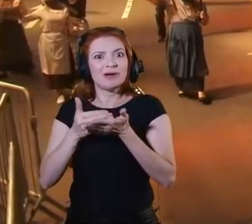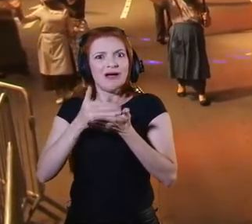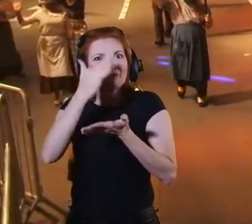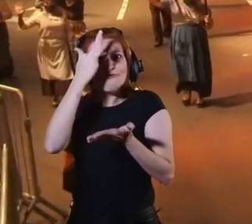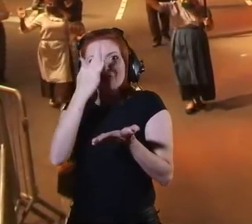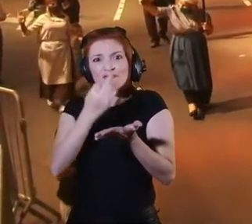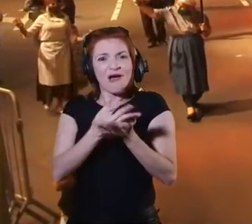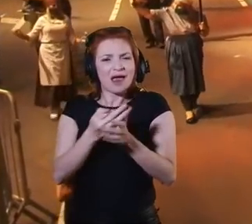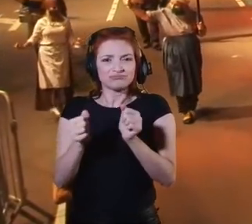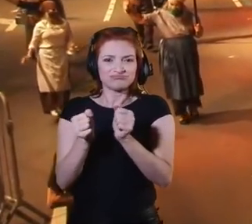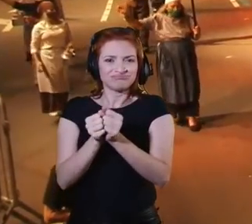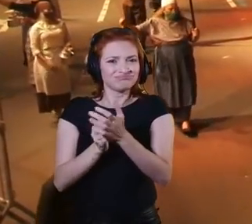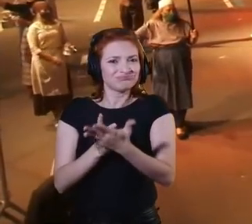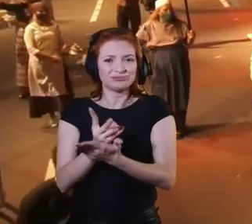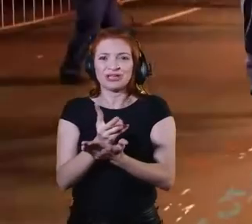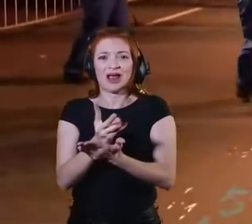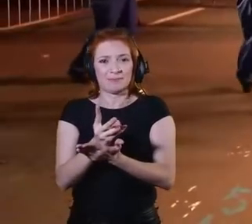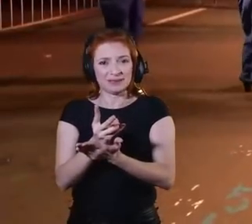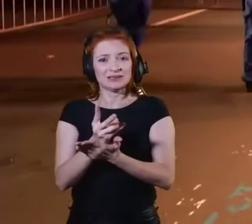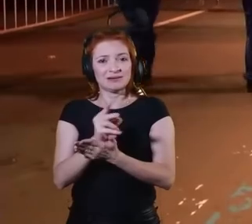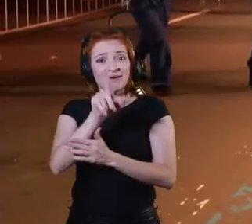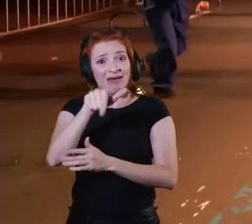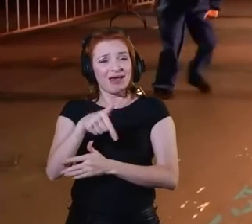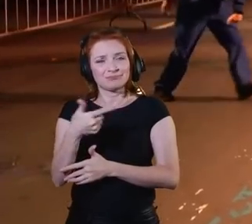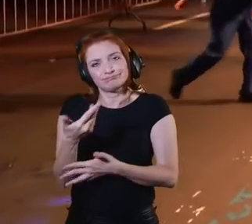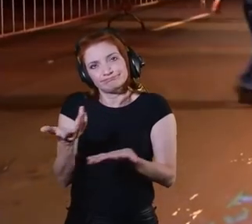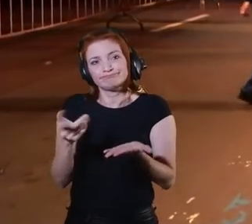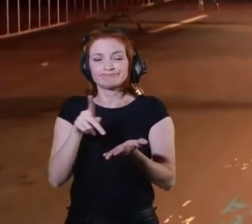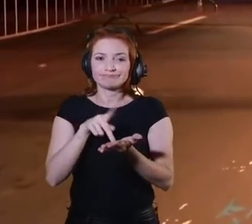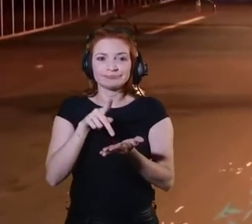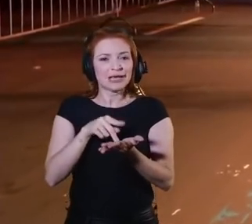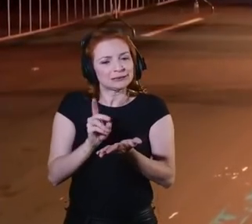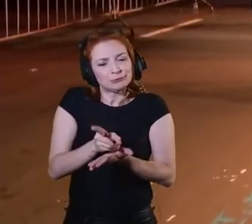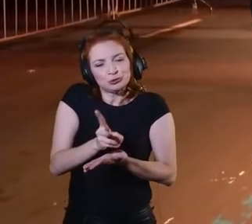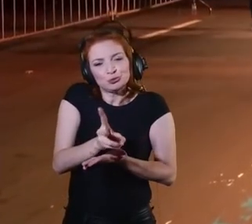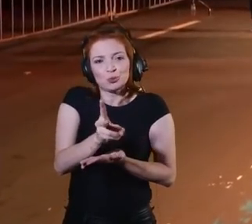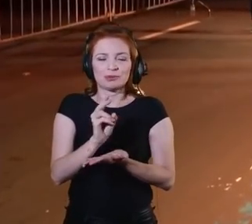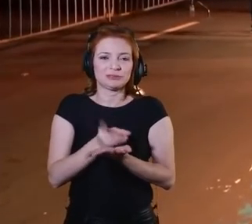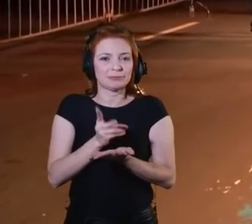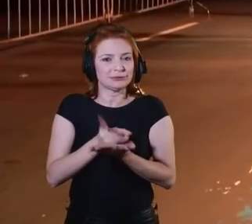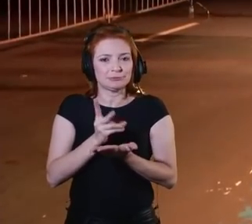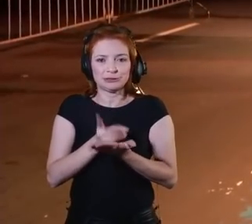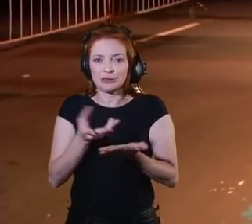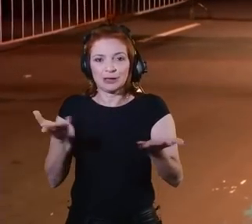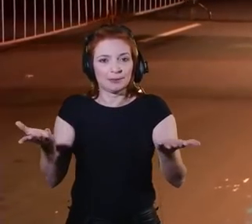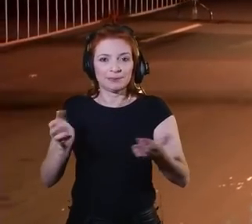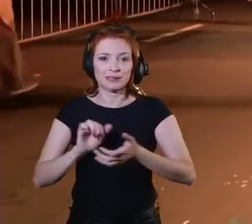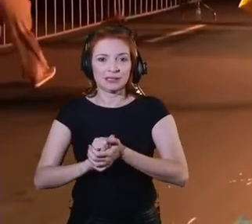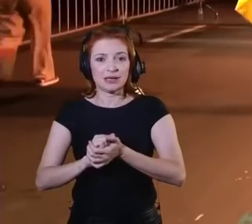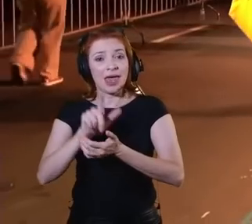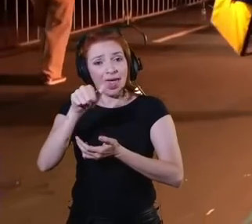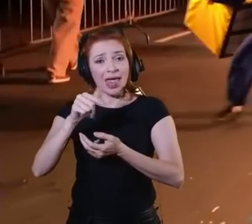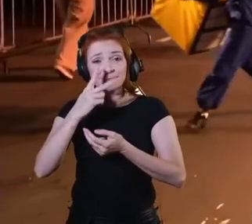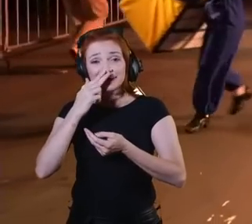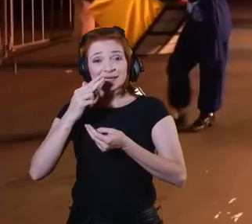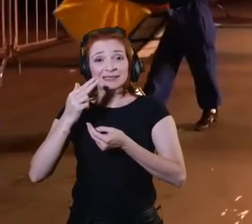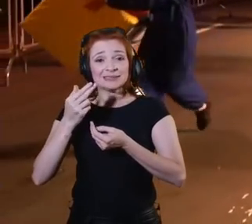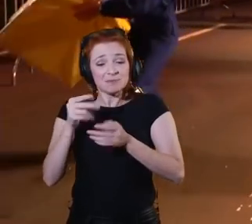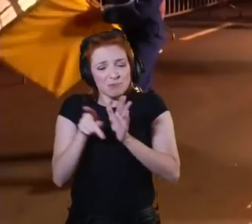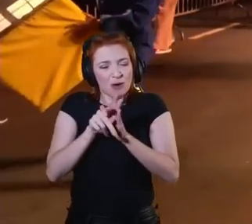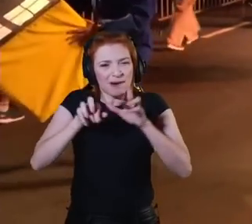parte, faz parte e certamente será algo que será perpetuado dentro faz parte do DNA da nossa